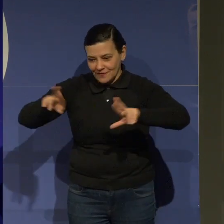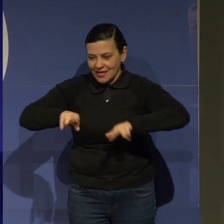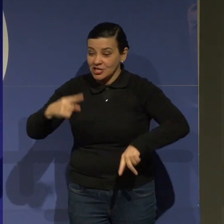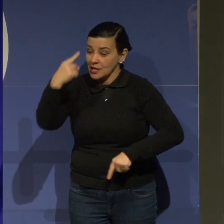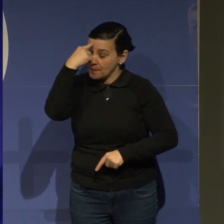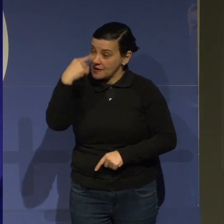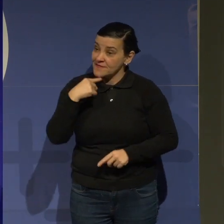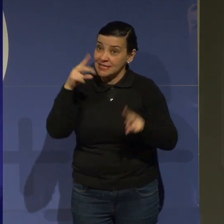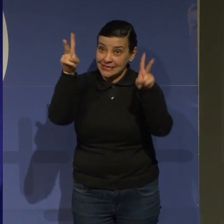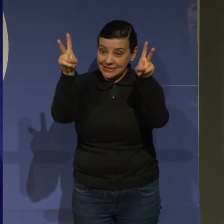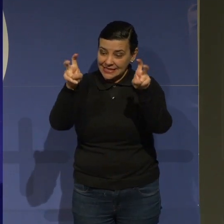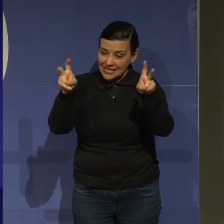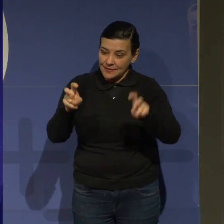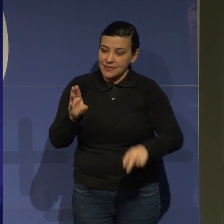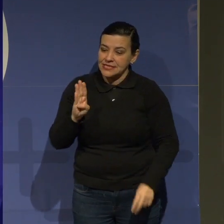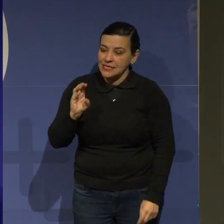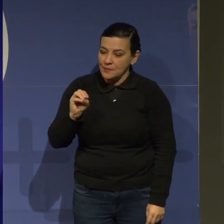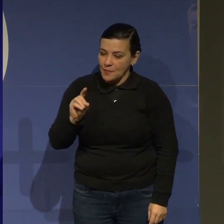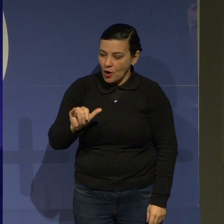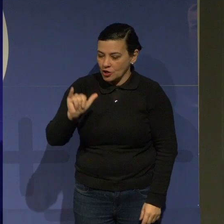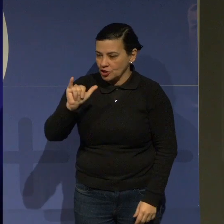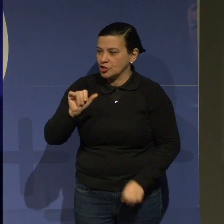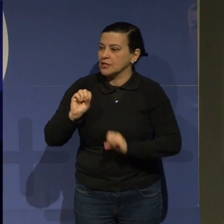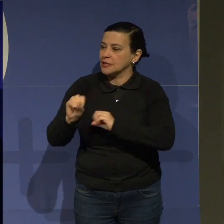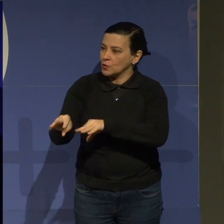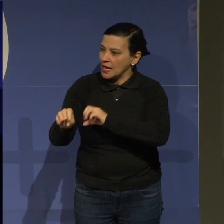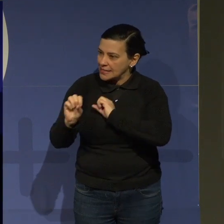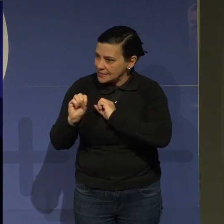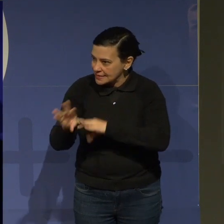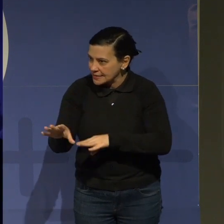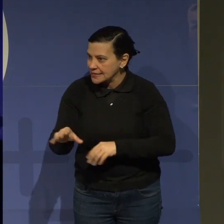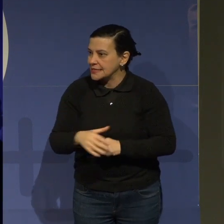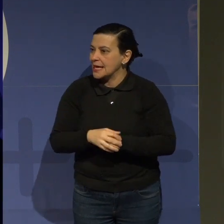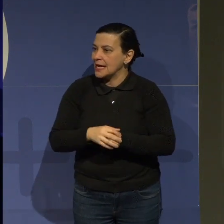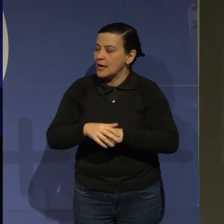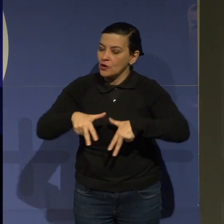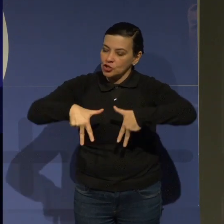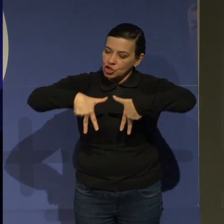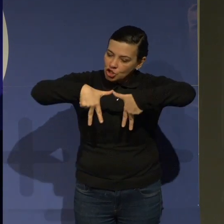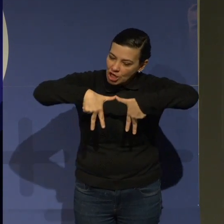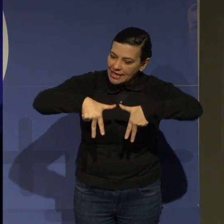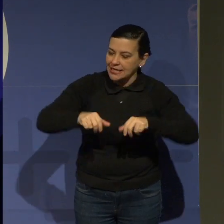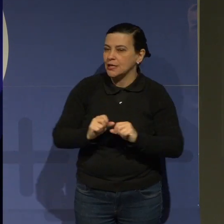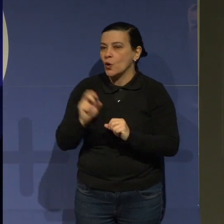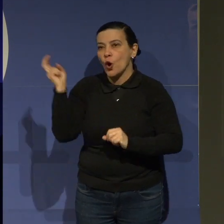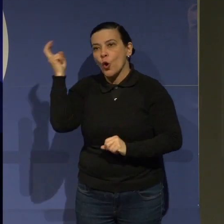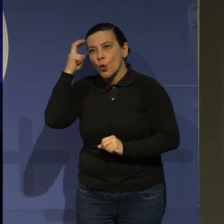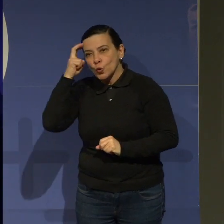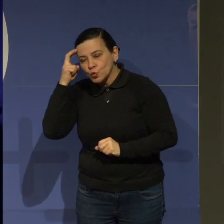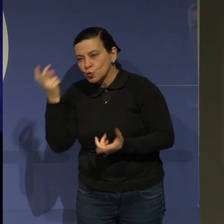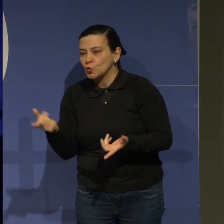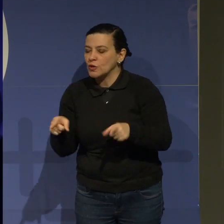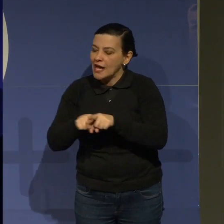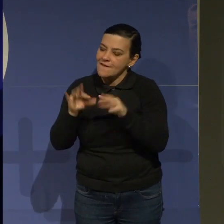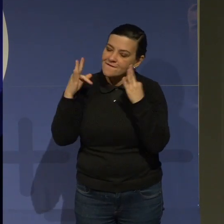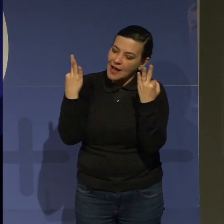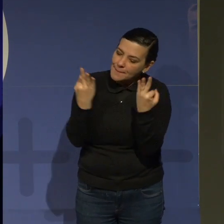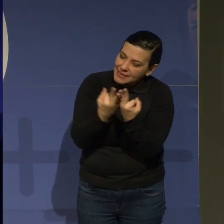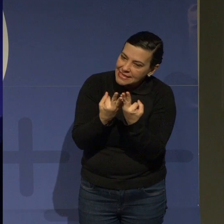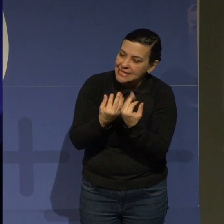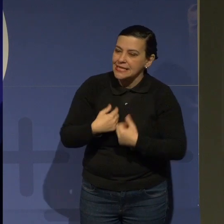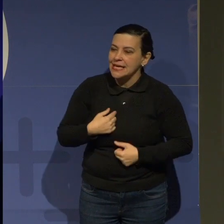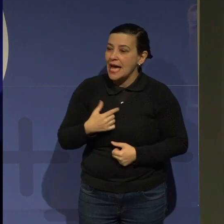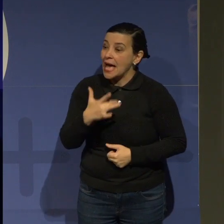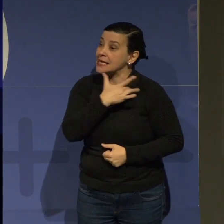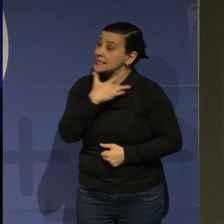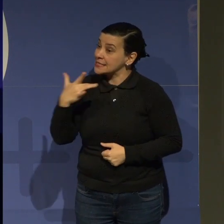são temas: body positive, educação, gênero, cultura periférica, família, saúde mental.